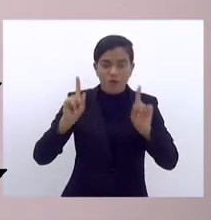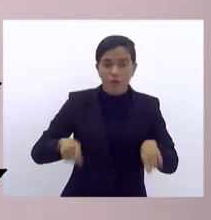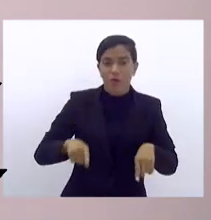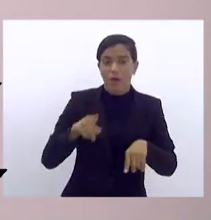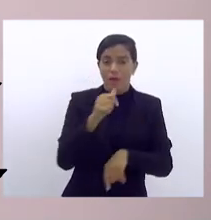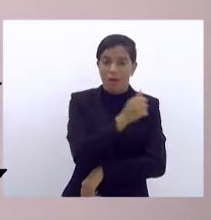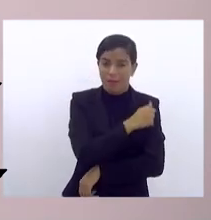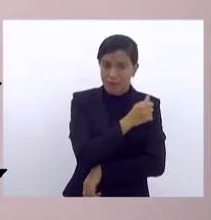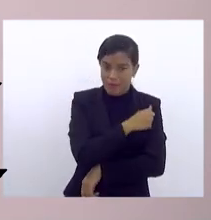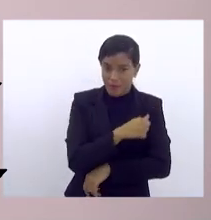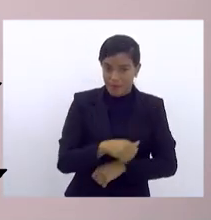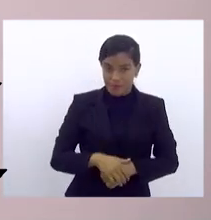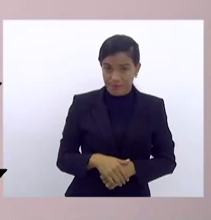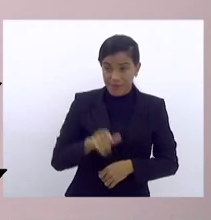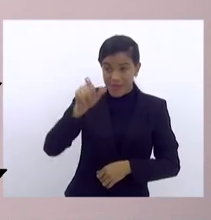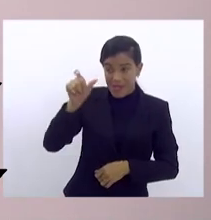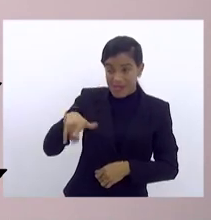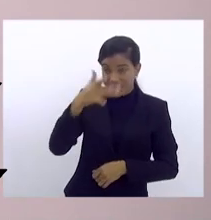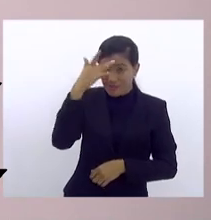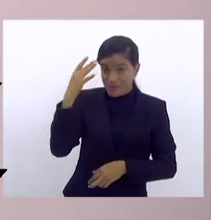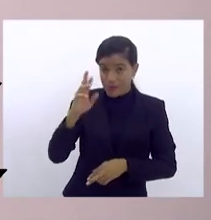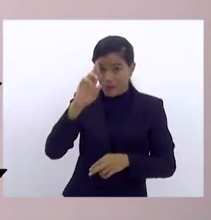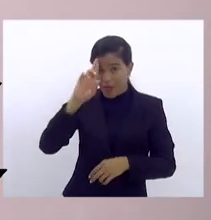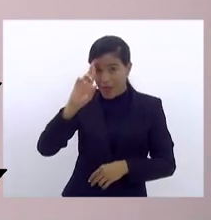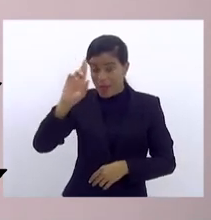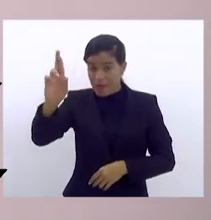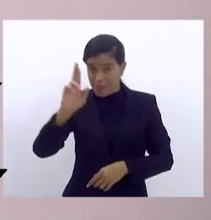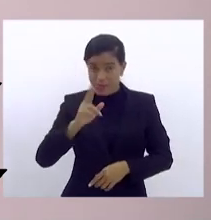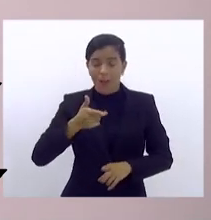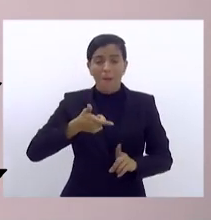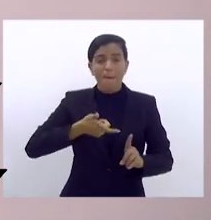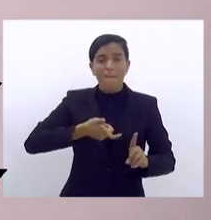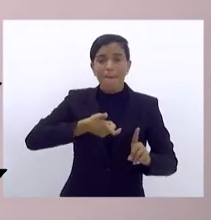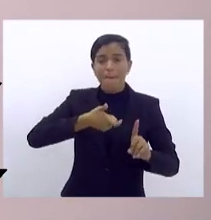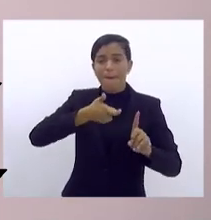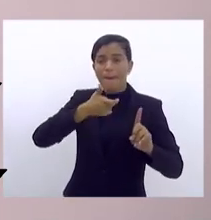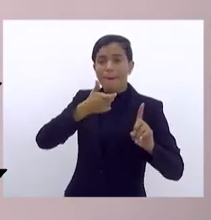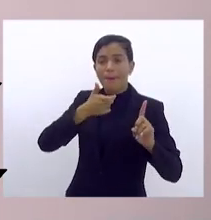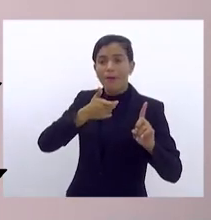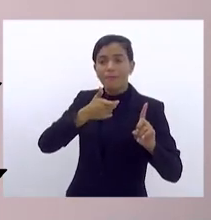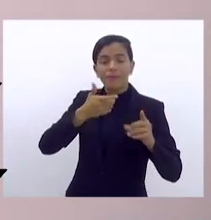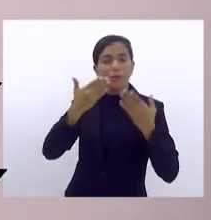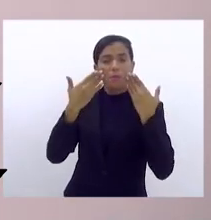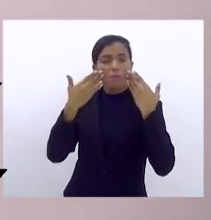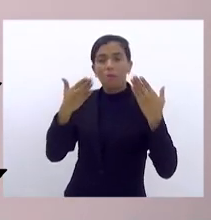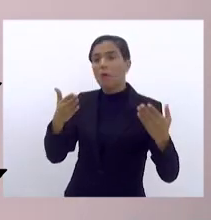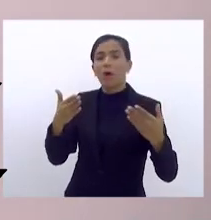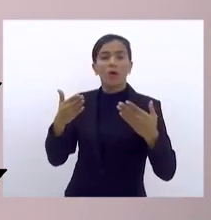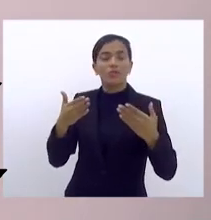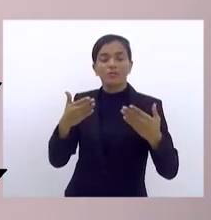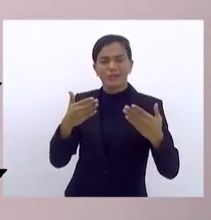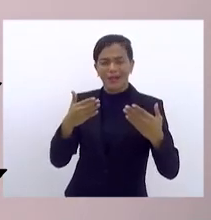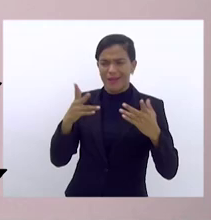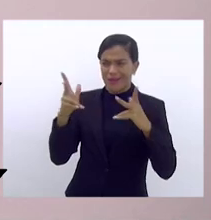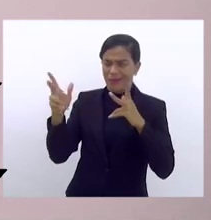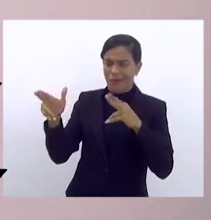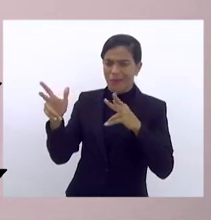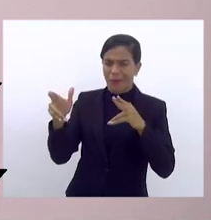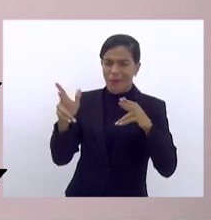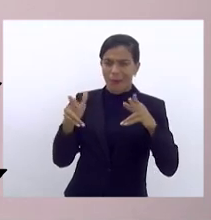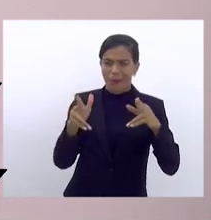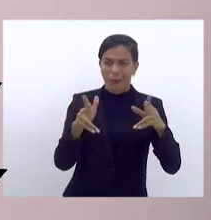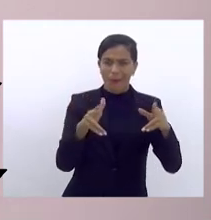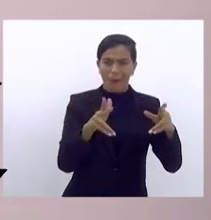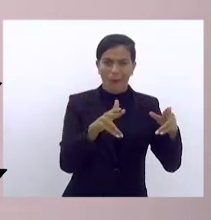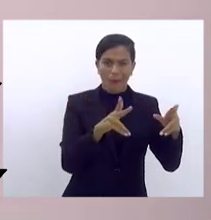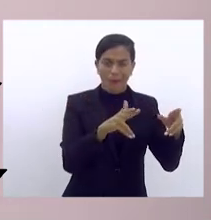os autores desses ataques tem características que mostram uma certa consistência embora a